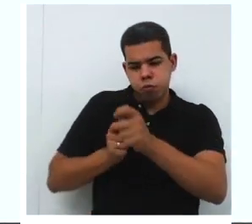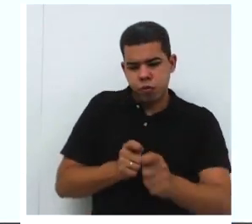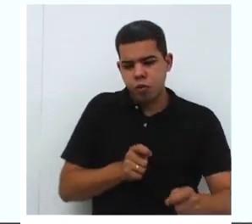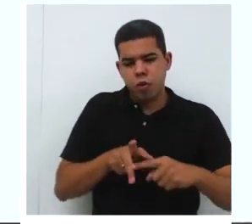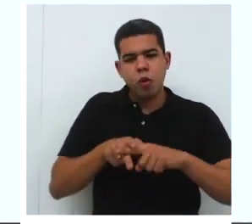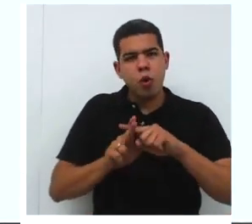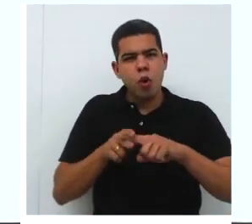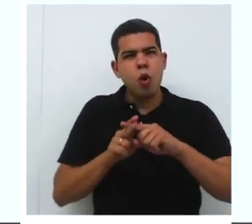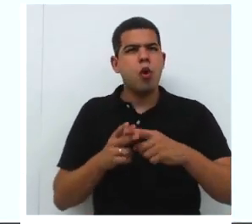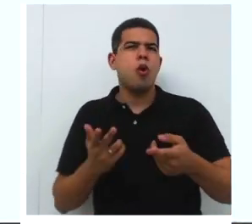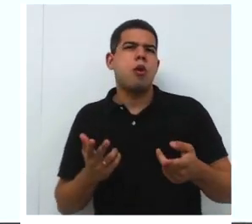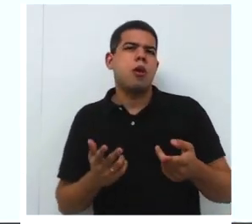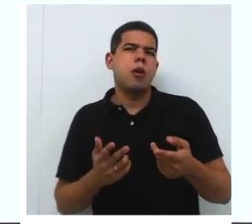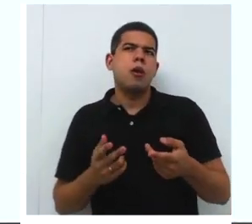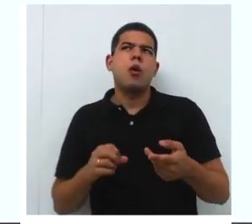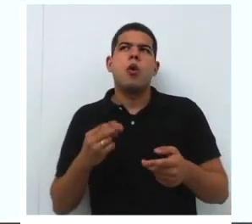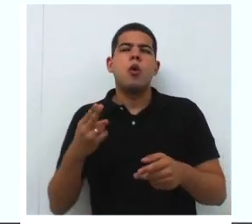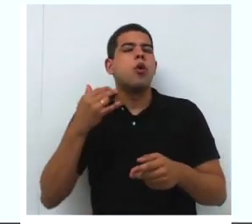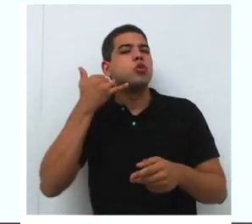então de telefonia,